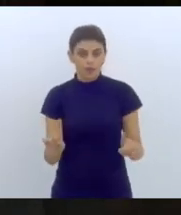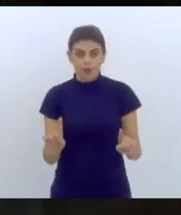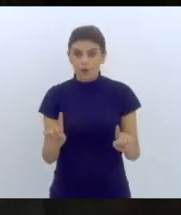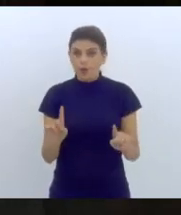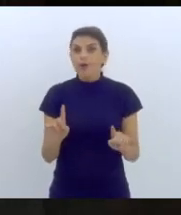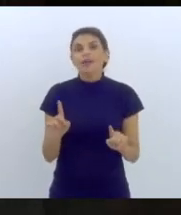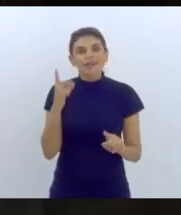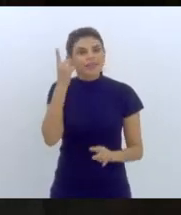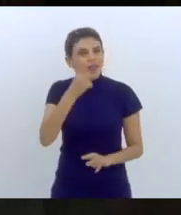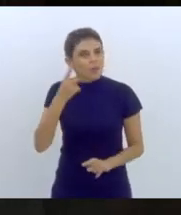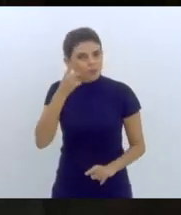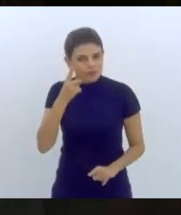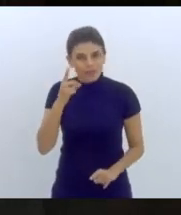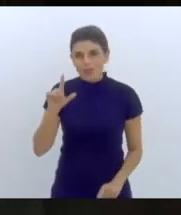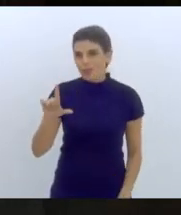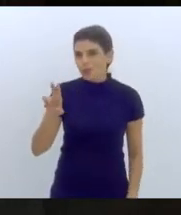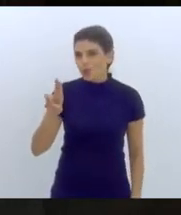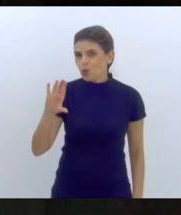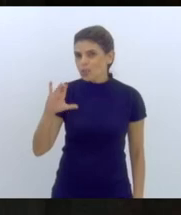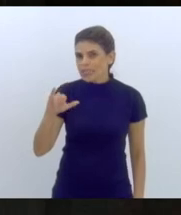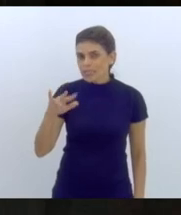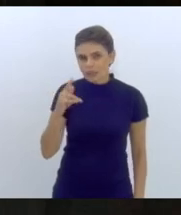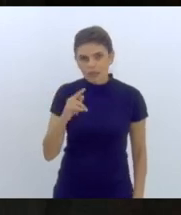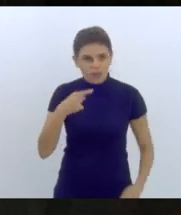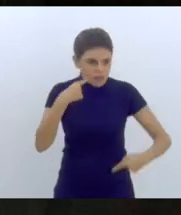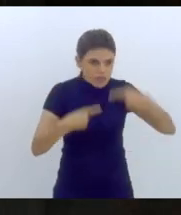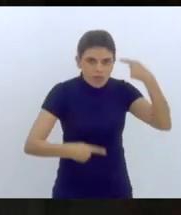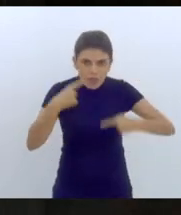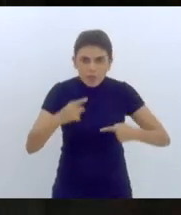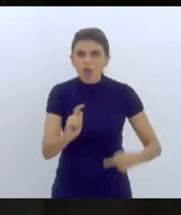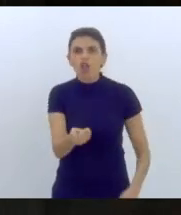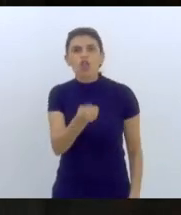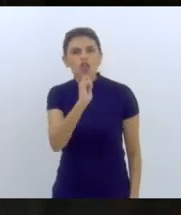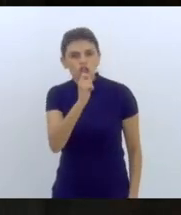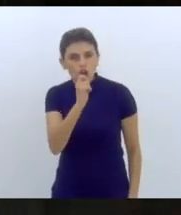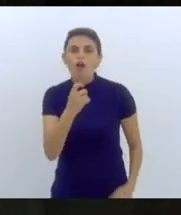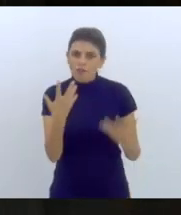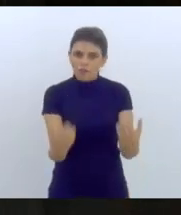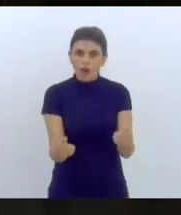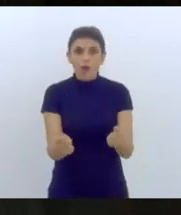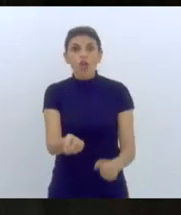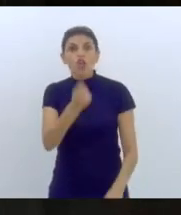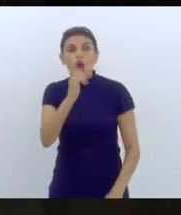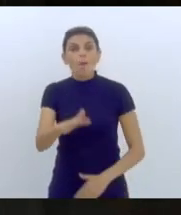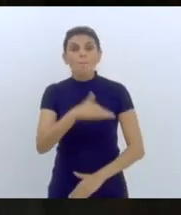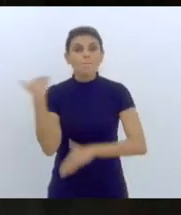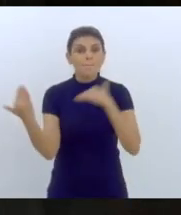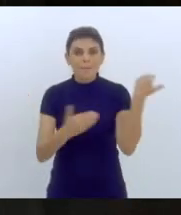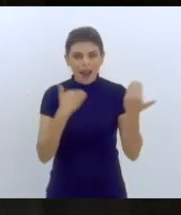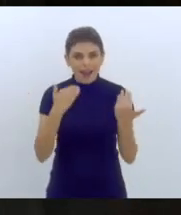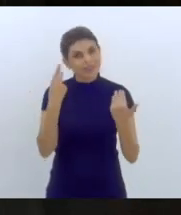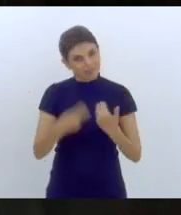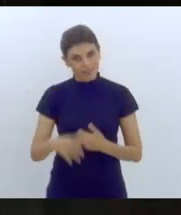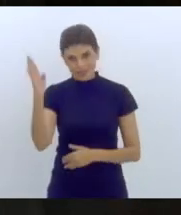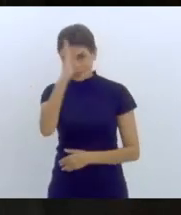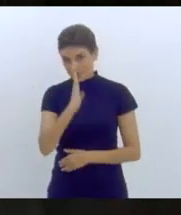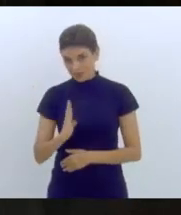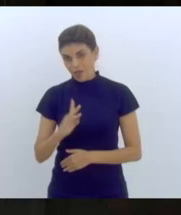Lucinha. É para fazer o debate sobre droga? Vamos fazer o debate sobre droga. A droga que mais mata nesse país é o álcool.